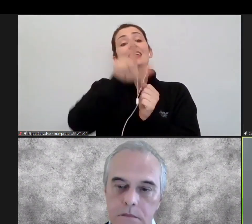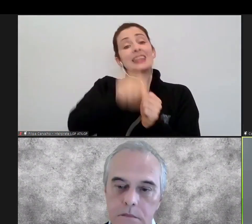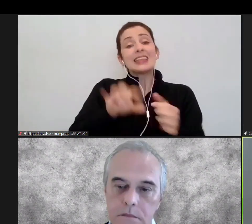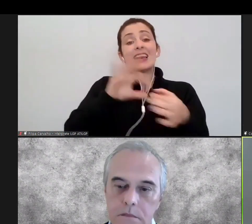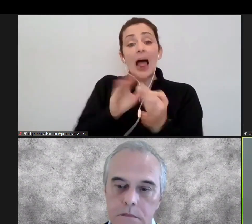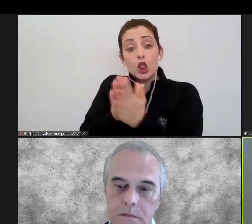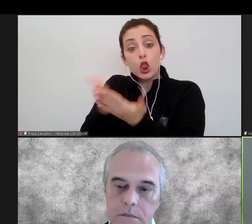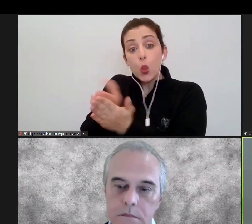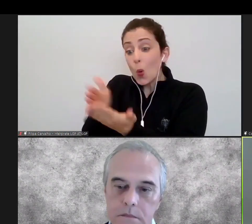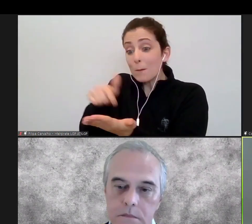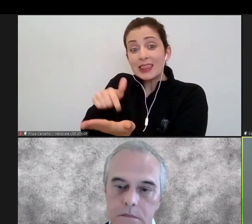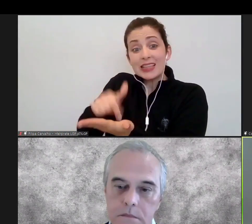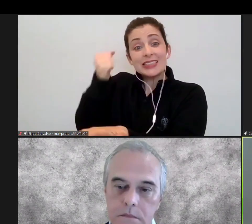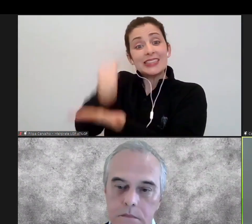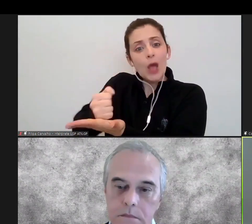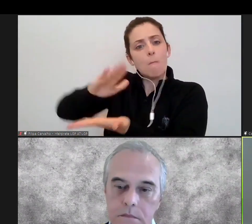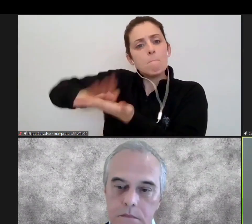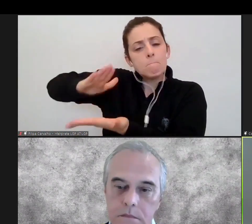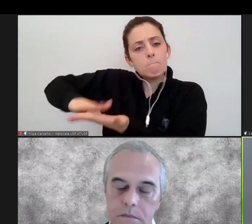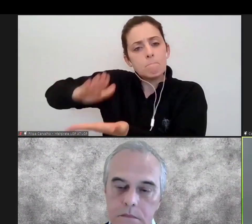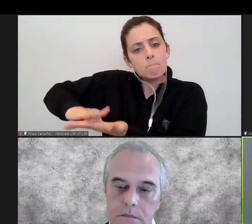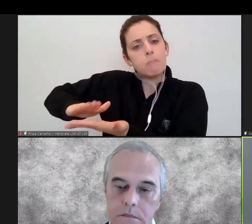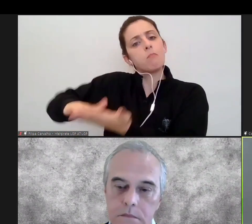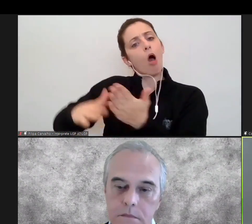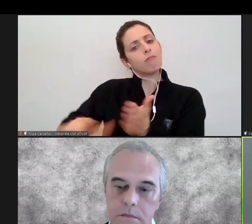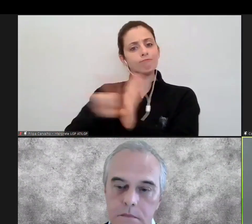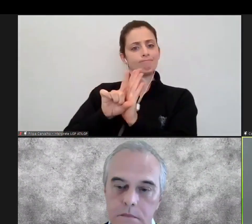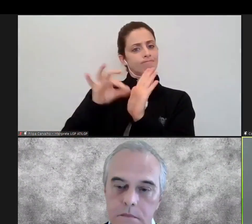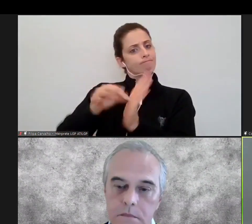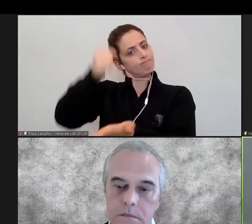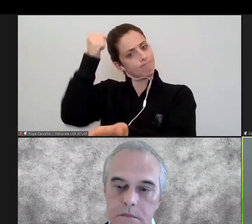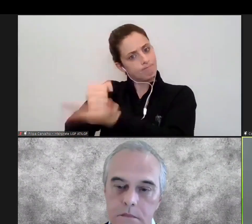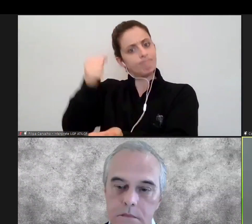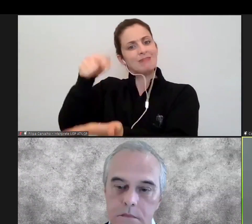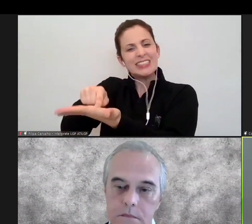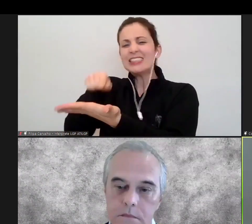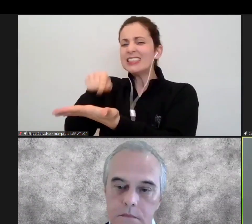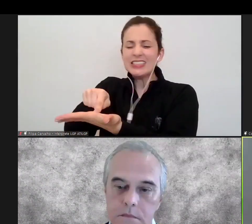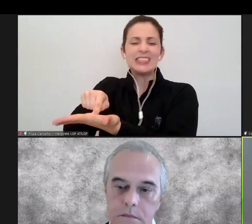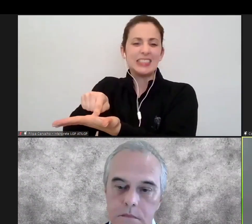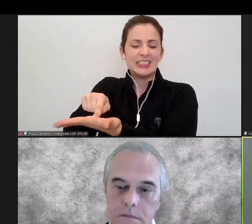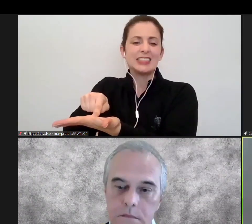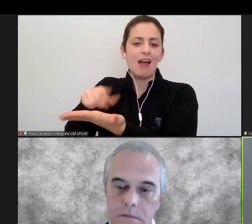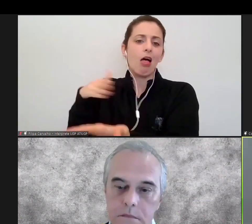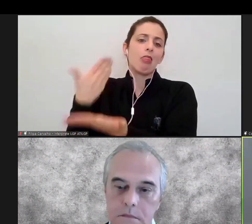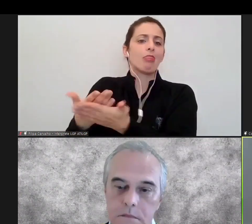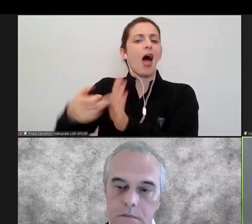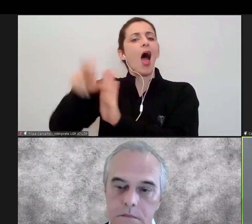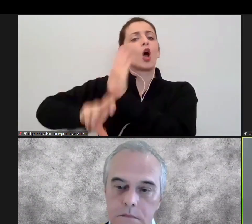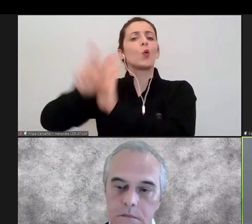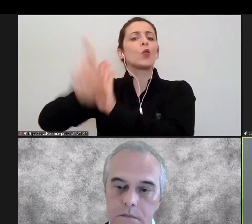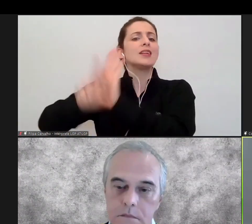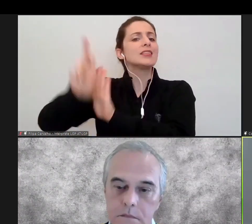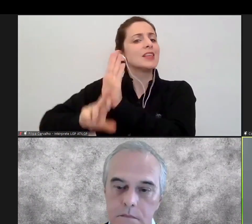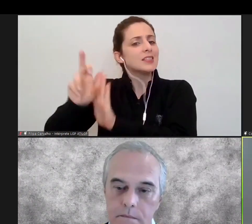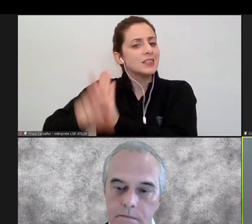são uma peça-chave nos processos de regularização, não é, de muitas das pessoas, e o contrato de